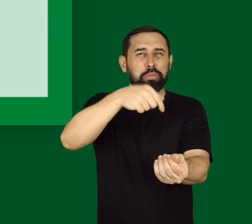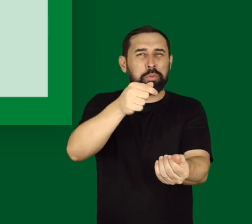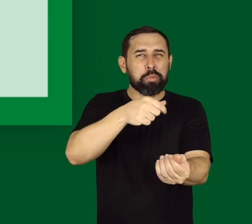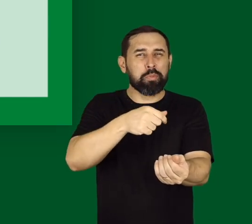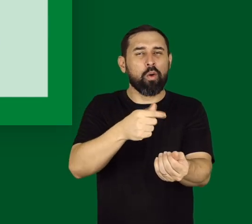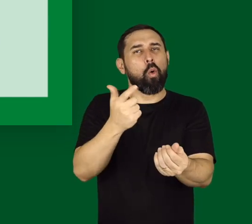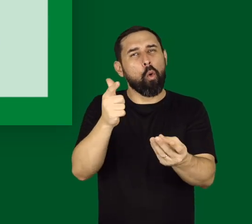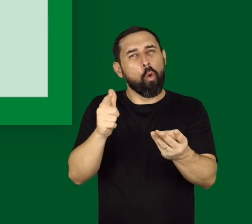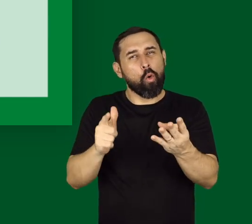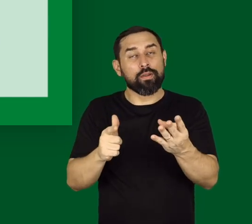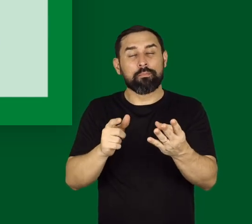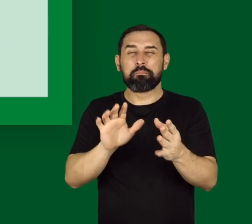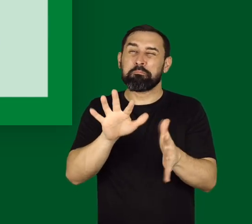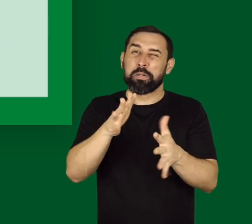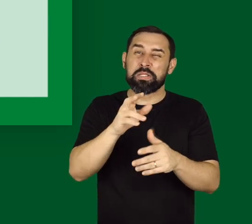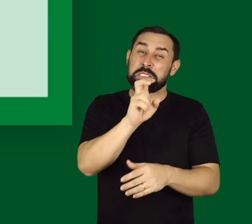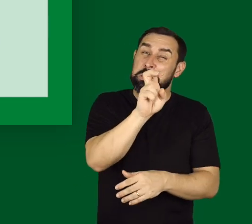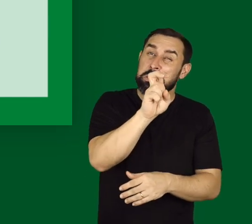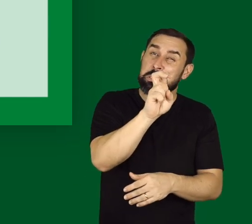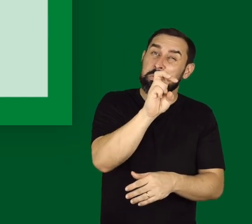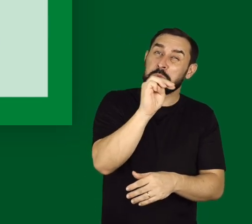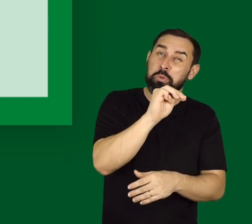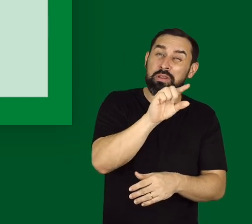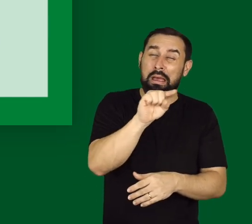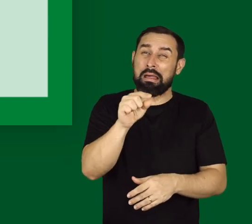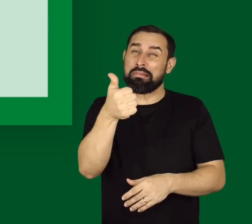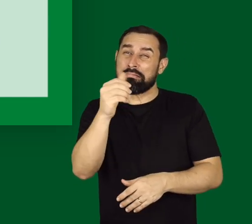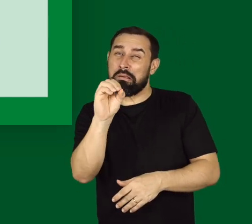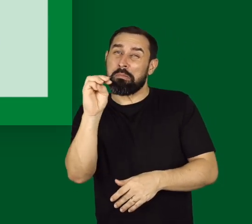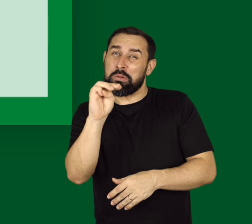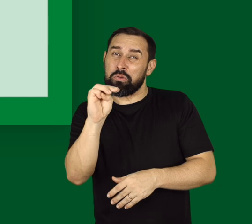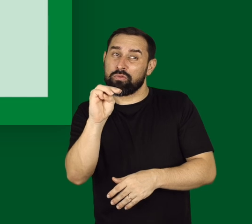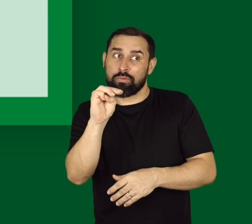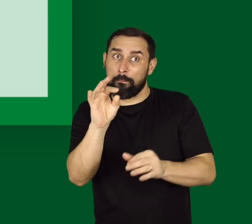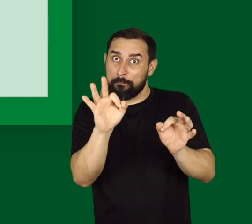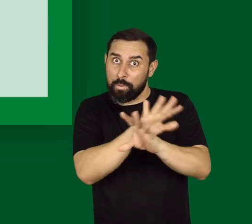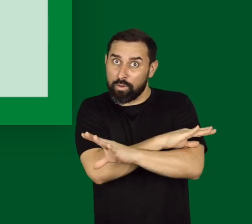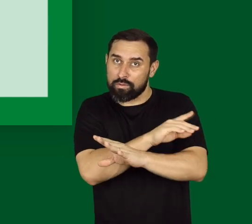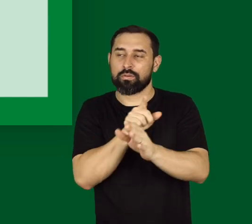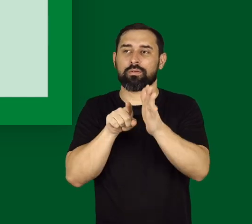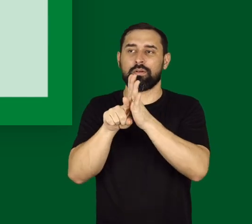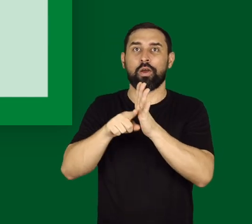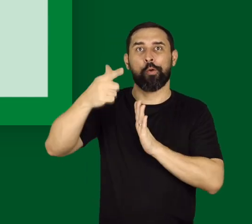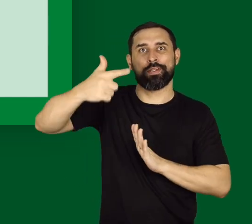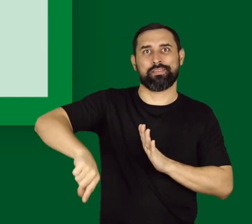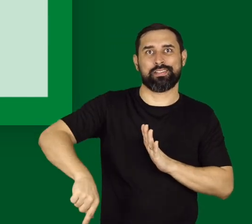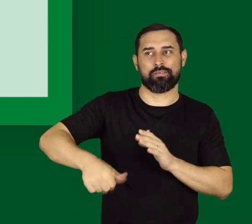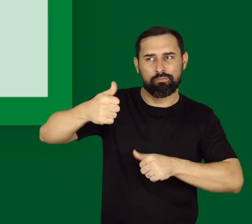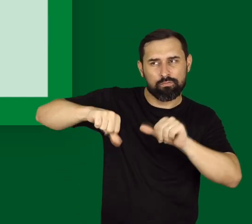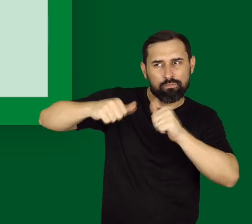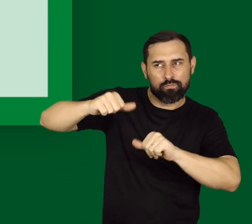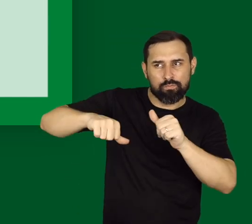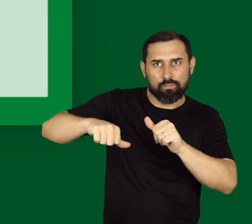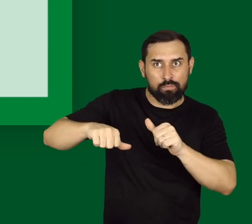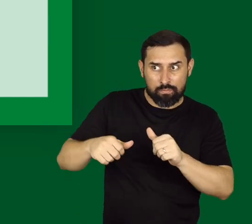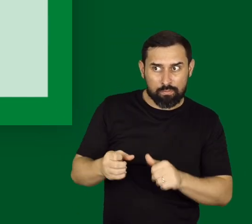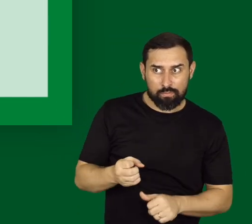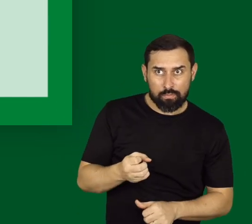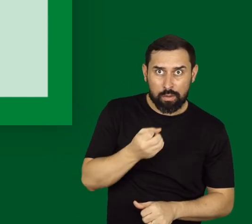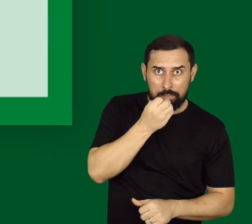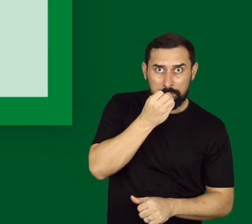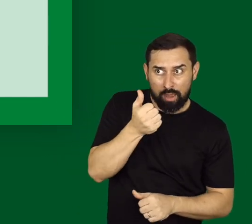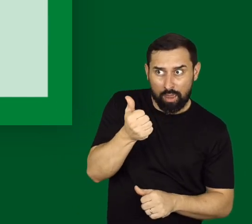fisiológico Ringer ou coloide, a gente usa muito pouco coloide, E a gente faz rapidamente em 5 a 10 minutos e avalia esse